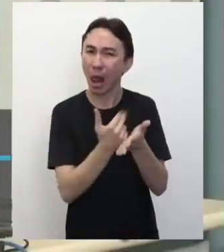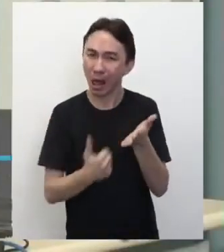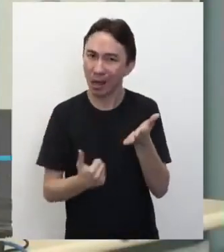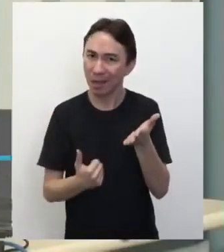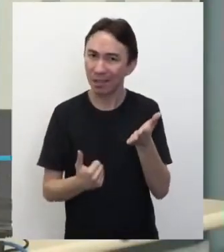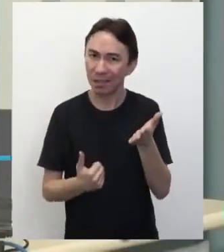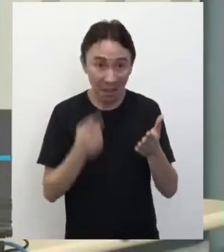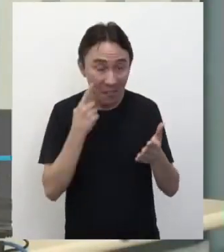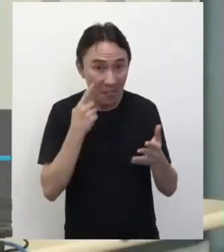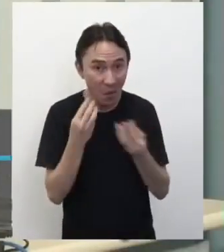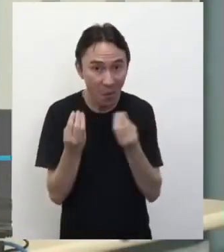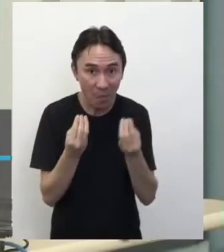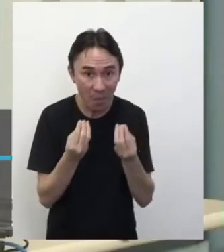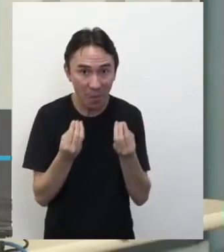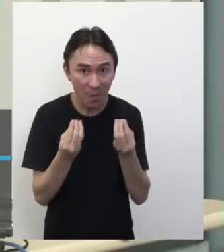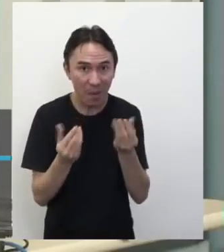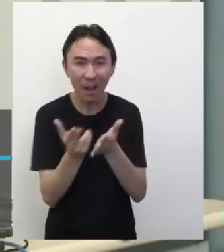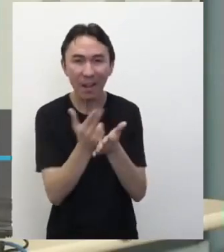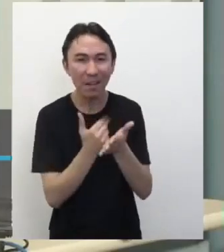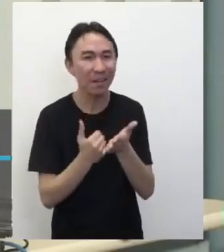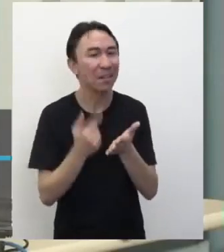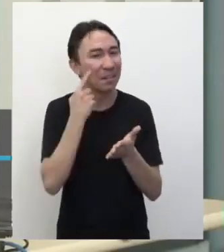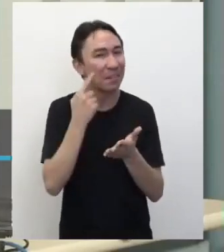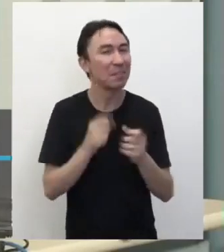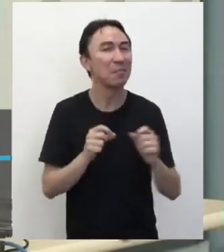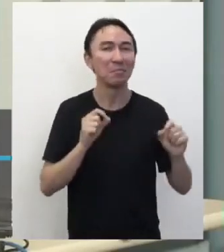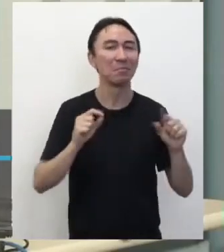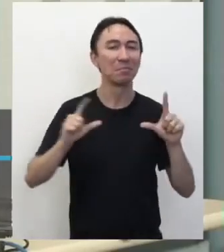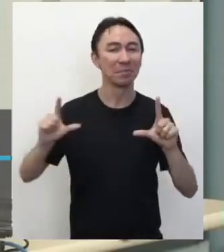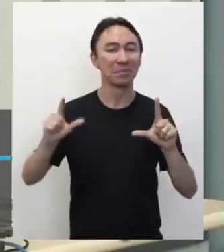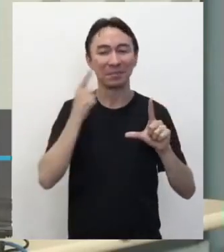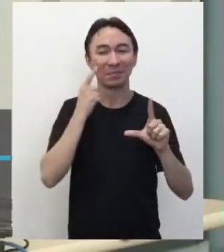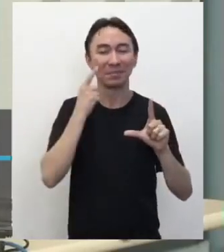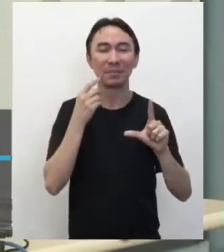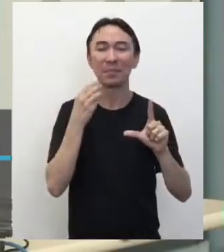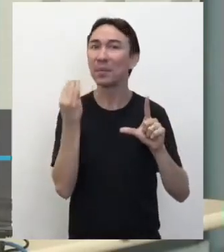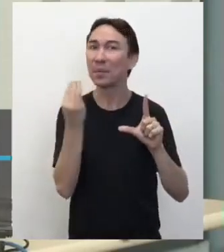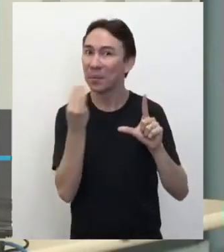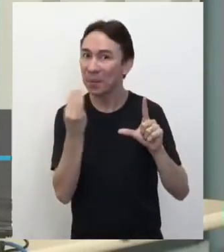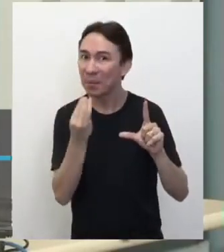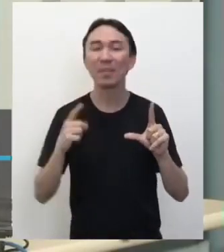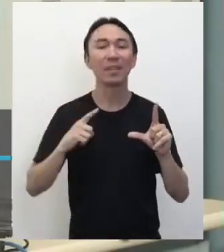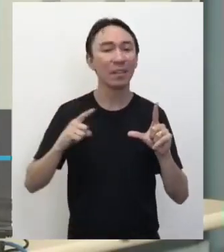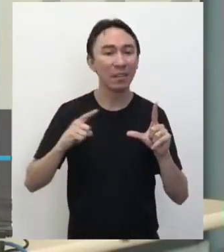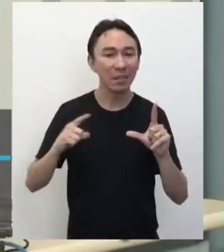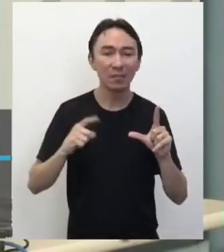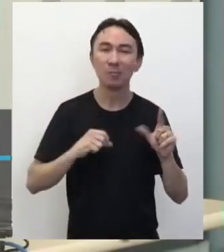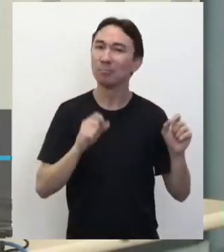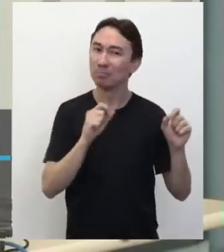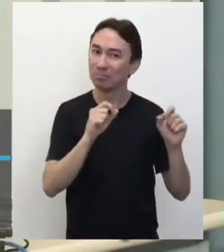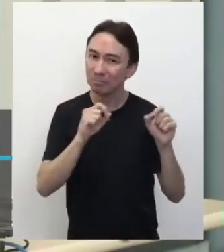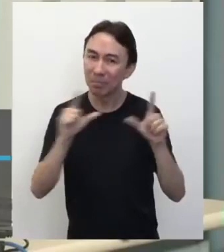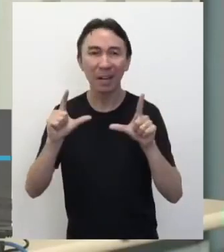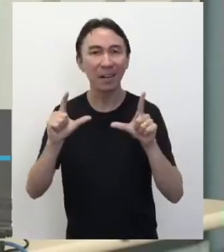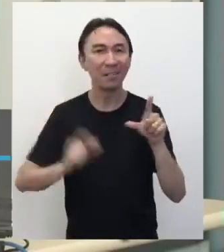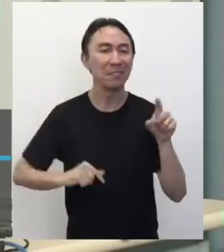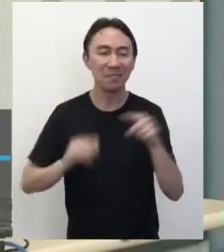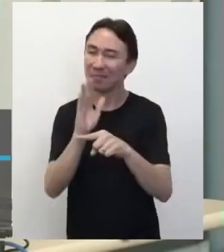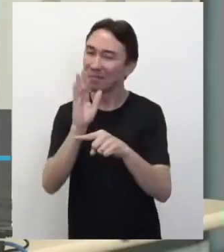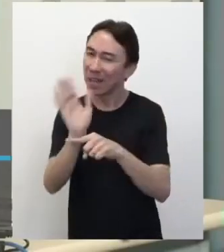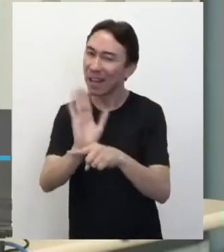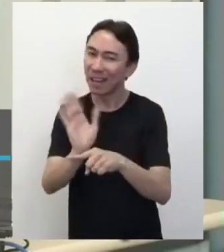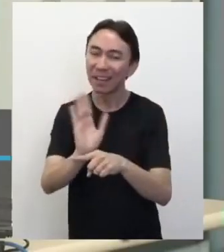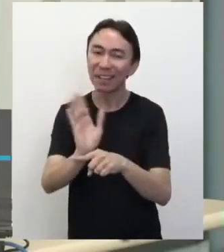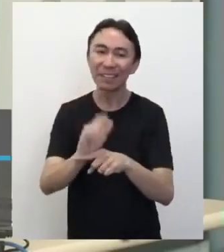desenhou, Dani? Quero. Quer ver? Coloca aí na telinha para vocês o videocast, que na verdade um aluno mostrou para mim. Professora, nem é